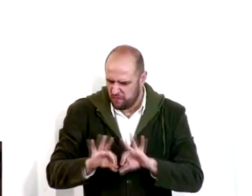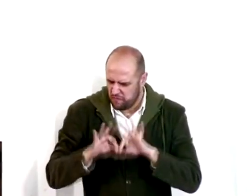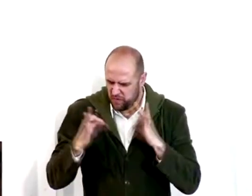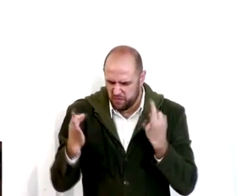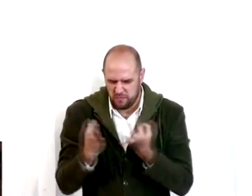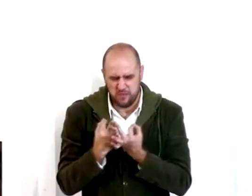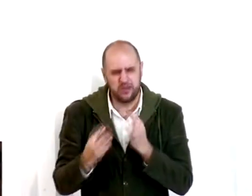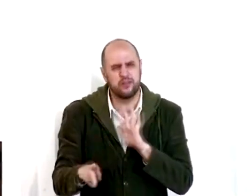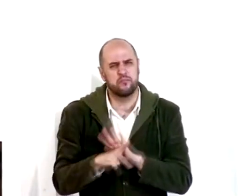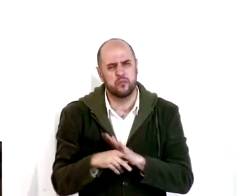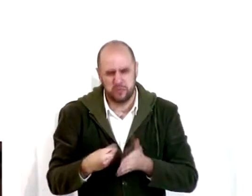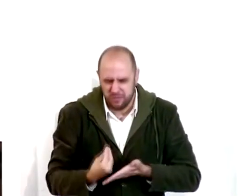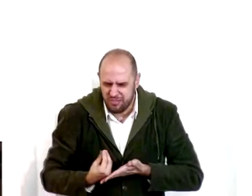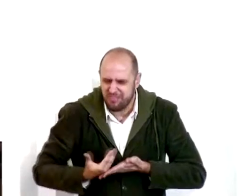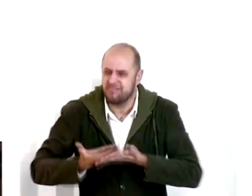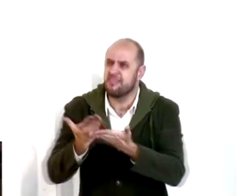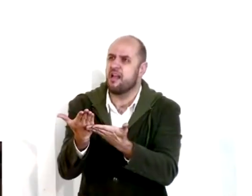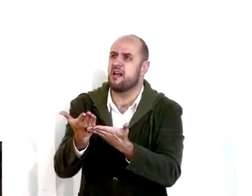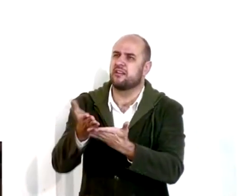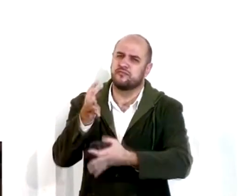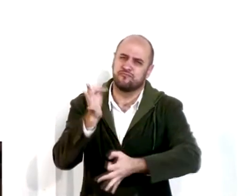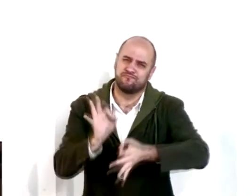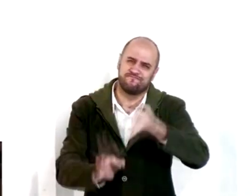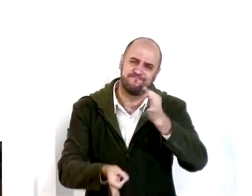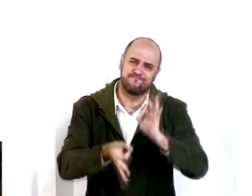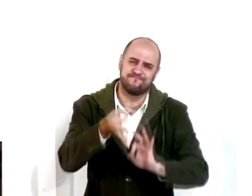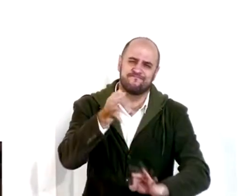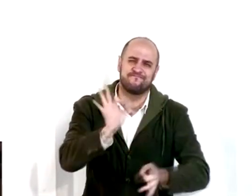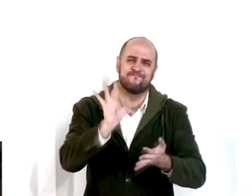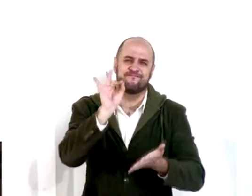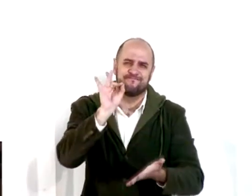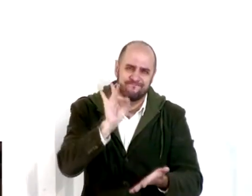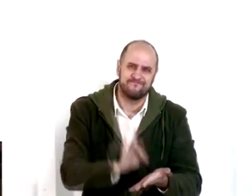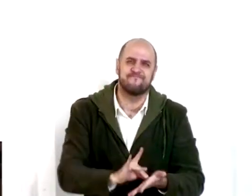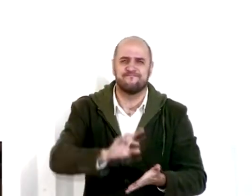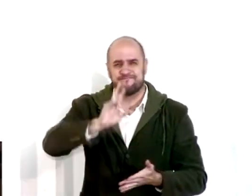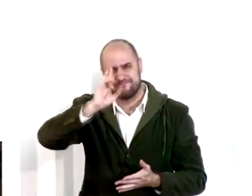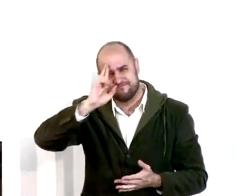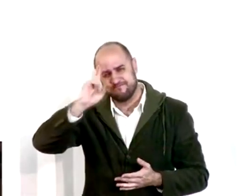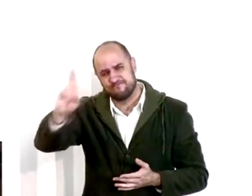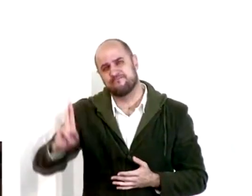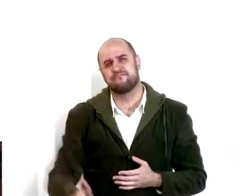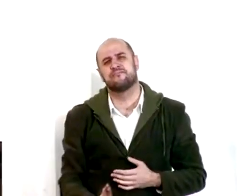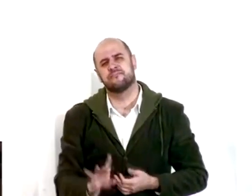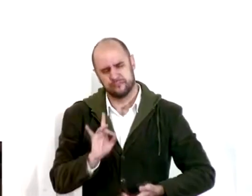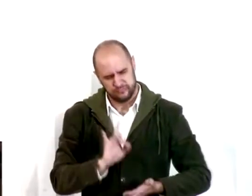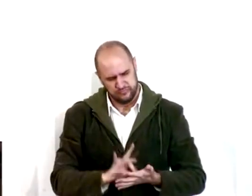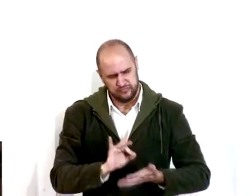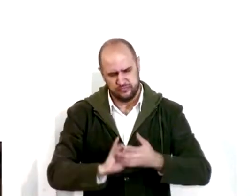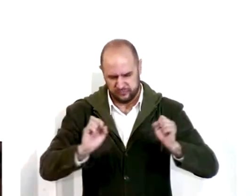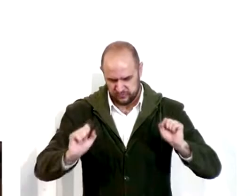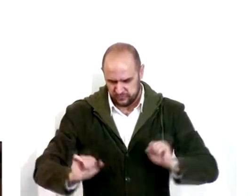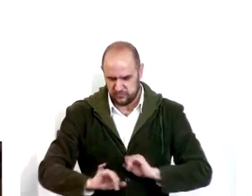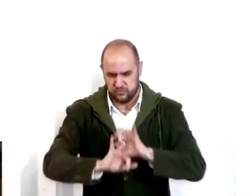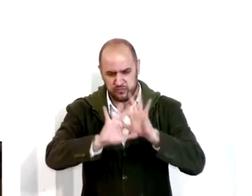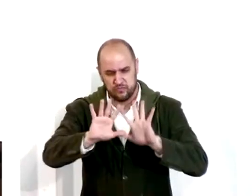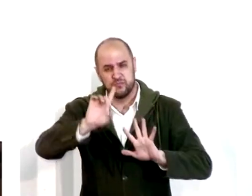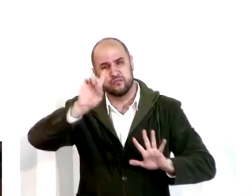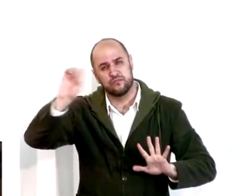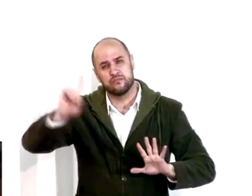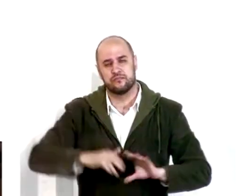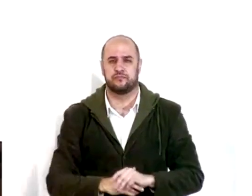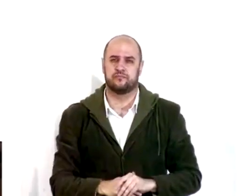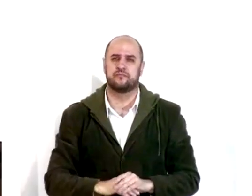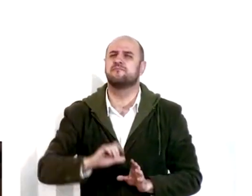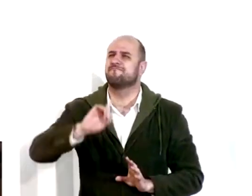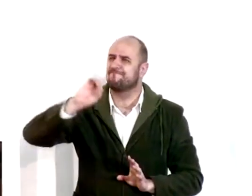famílias pela causa da justiça e da verdade, para assim glorificarem a Deus.